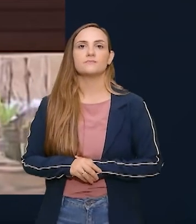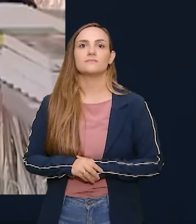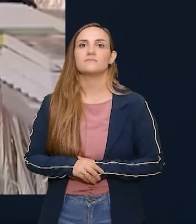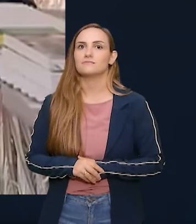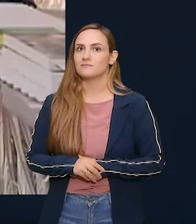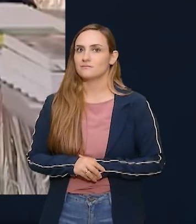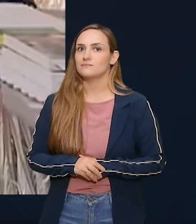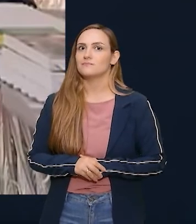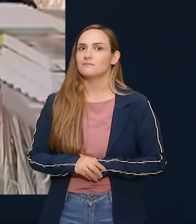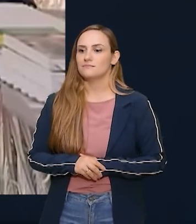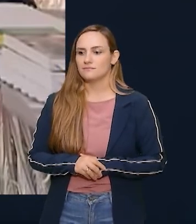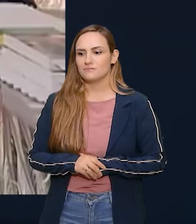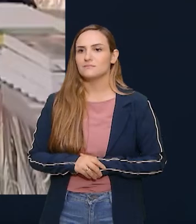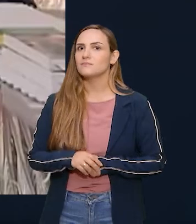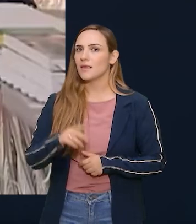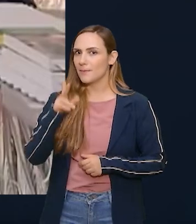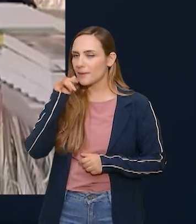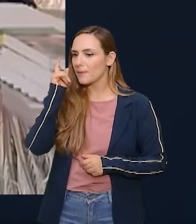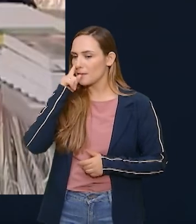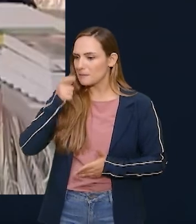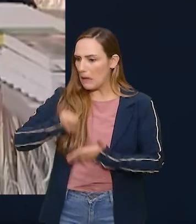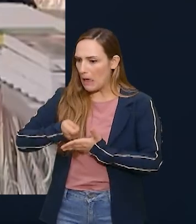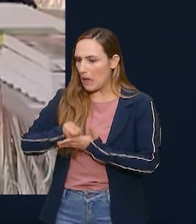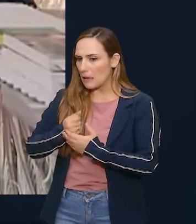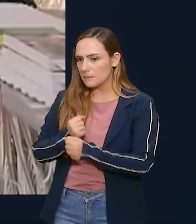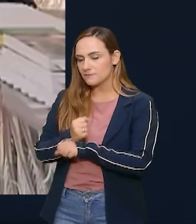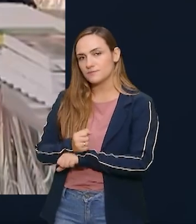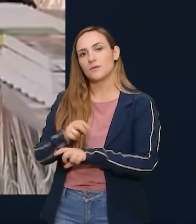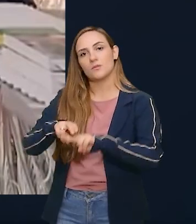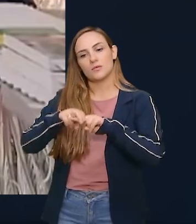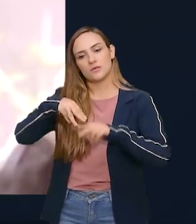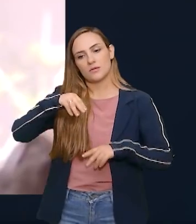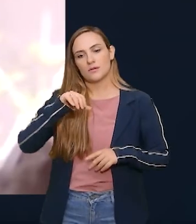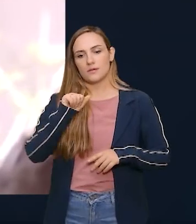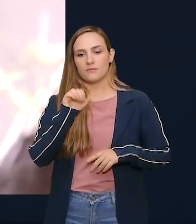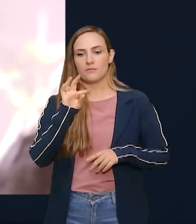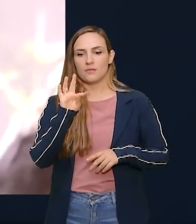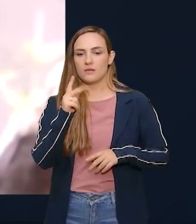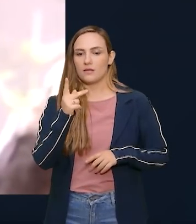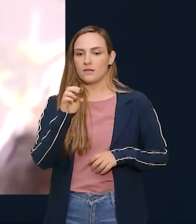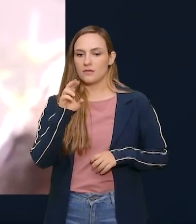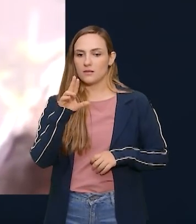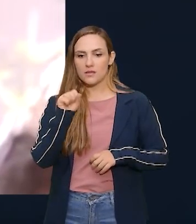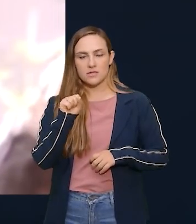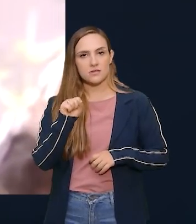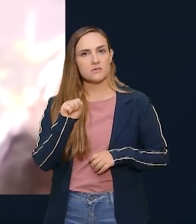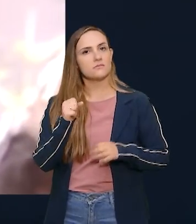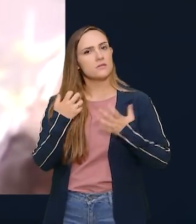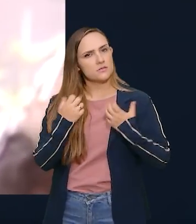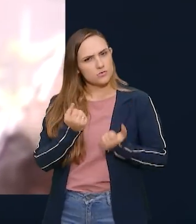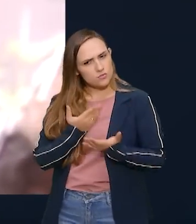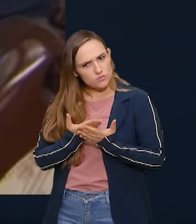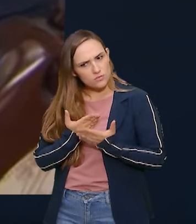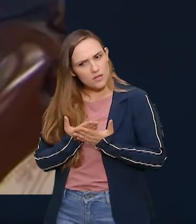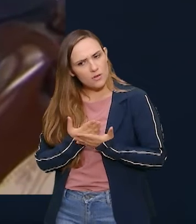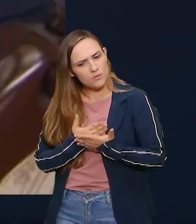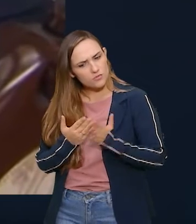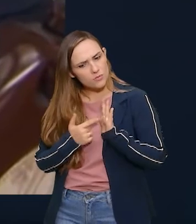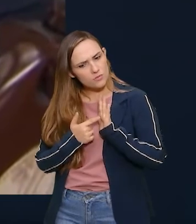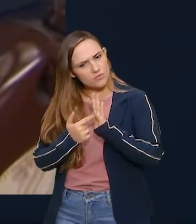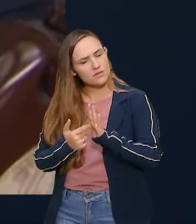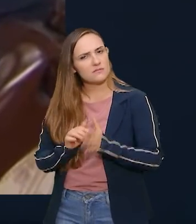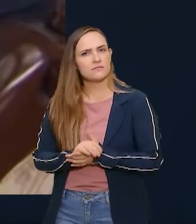sério. Por livre e espontânea pressão e dedicação também, claro, o Matheus seguiu os conselhos dos pais e as habilidades